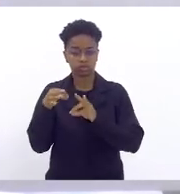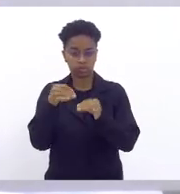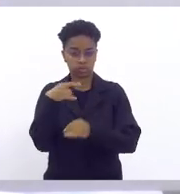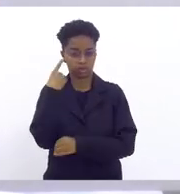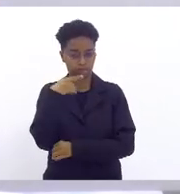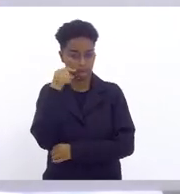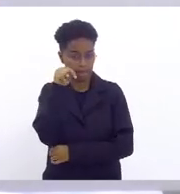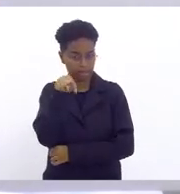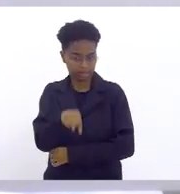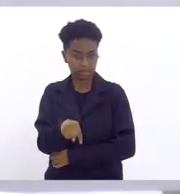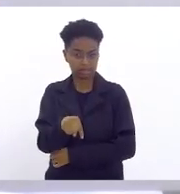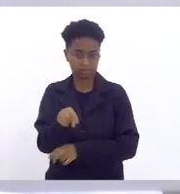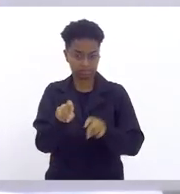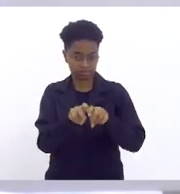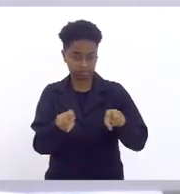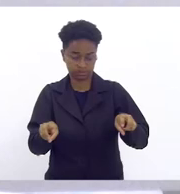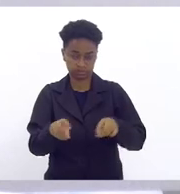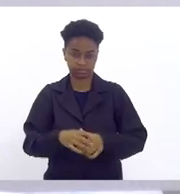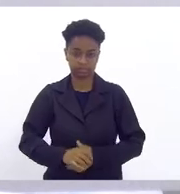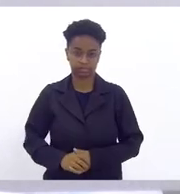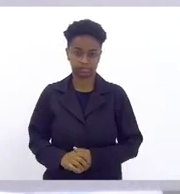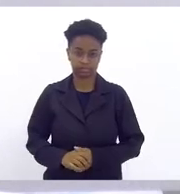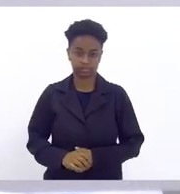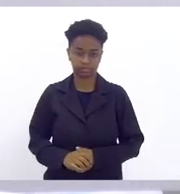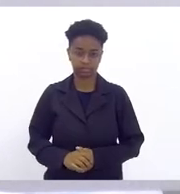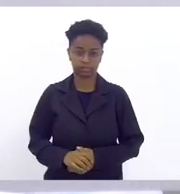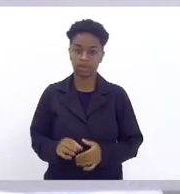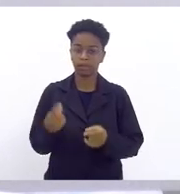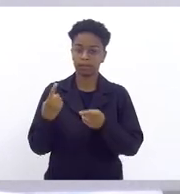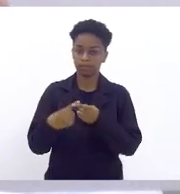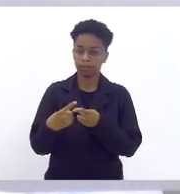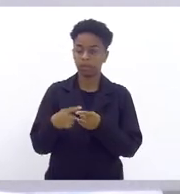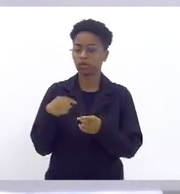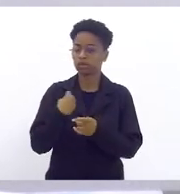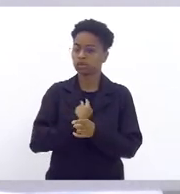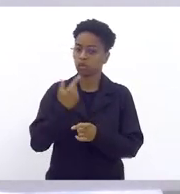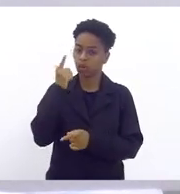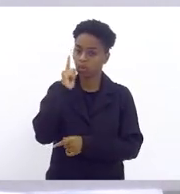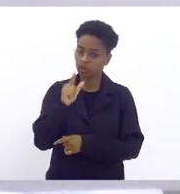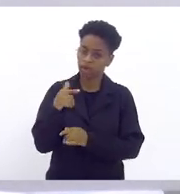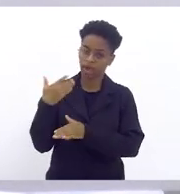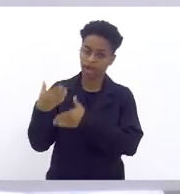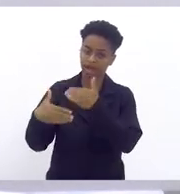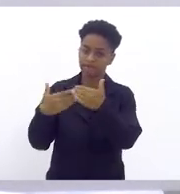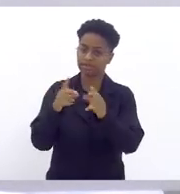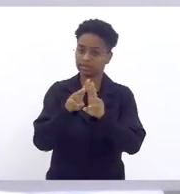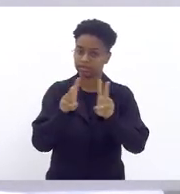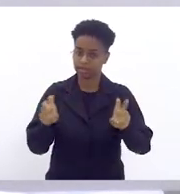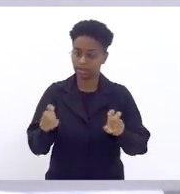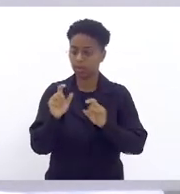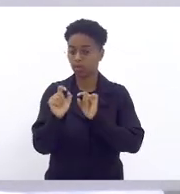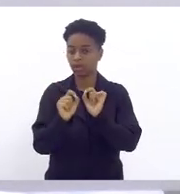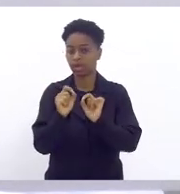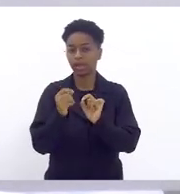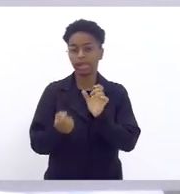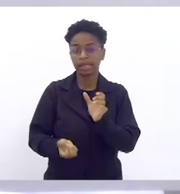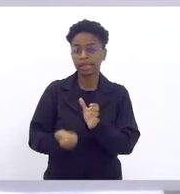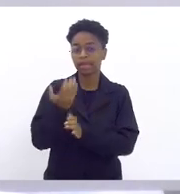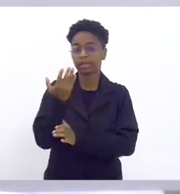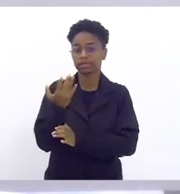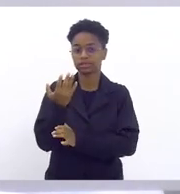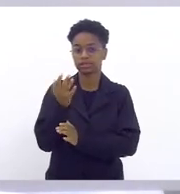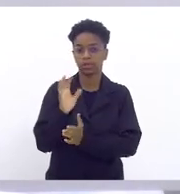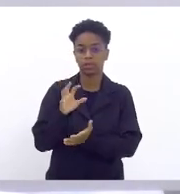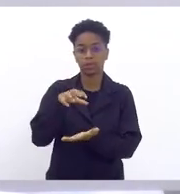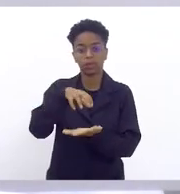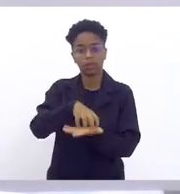aqui da mesa para que nós possamos avançar nesse tema é na criação Então desse